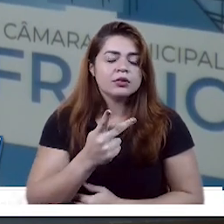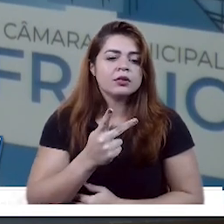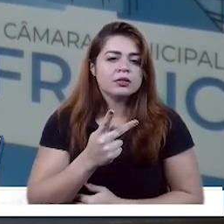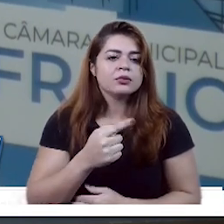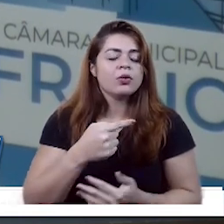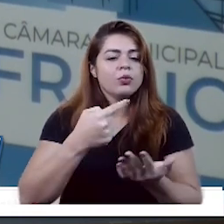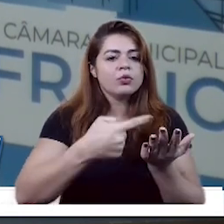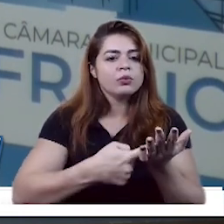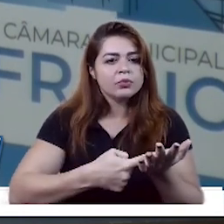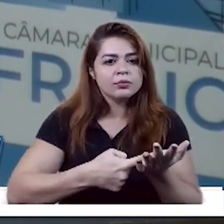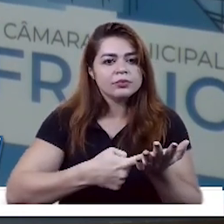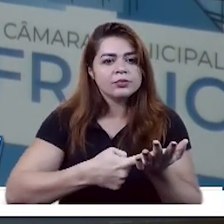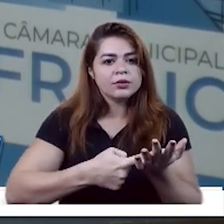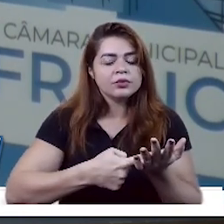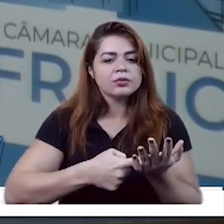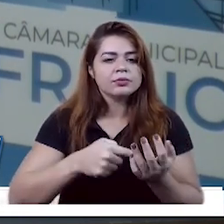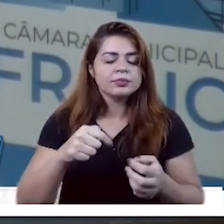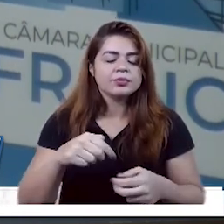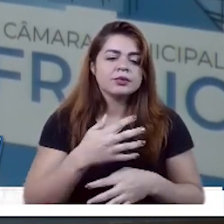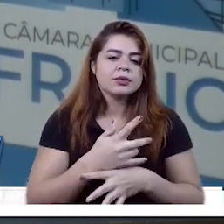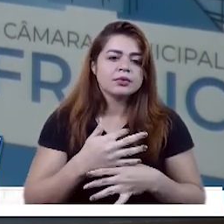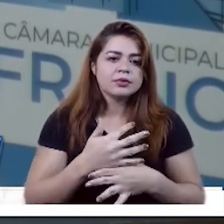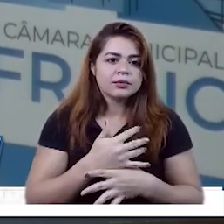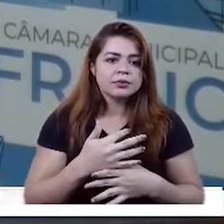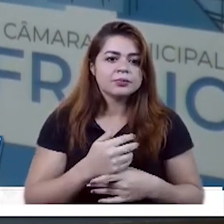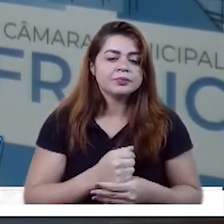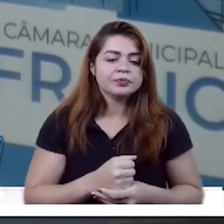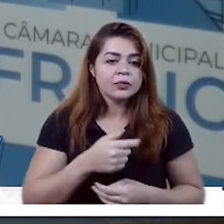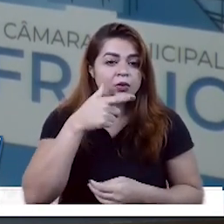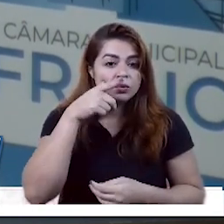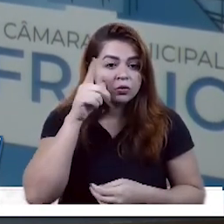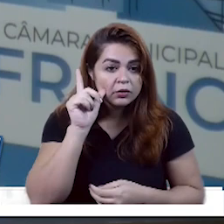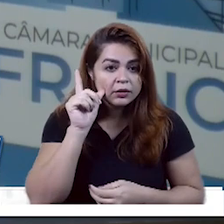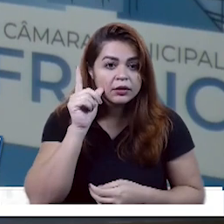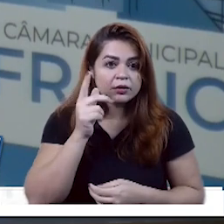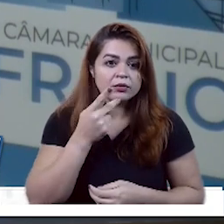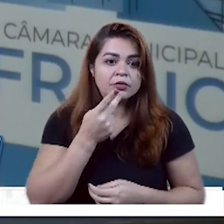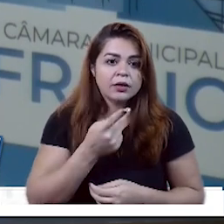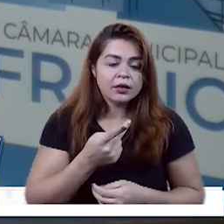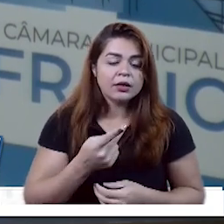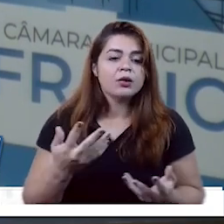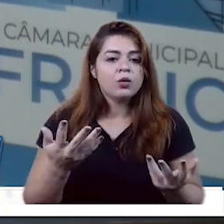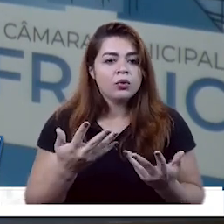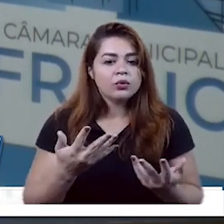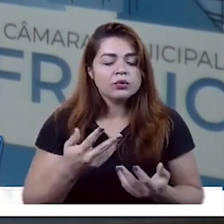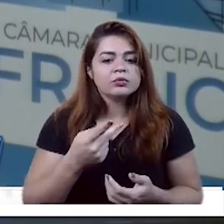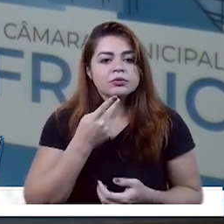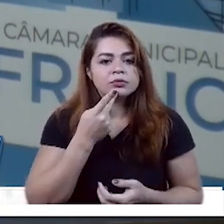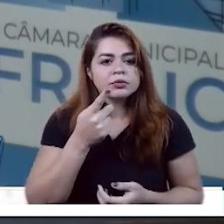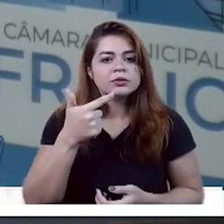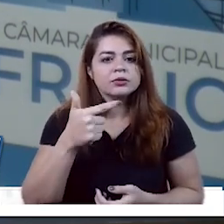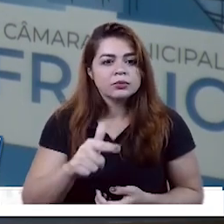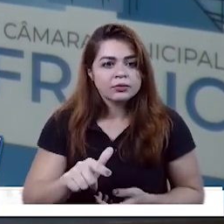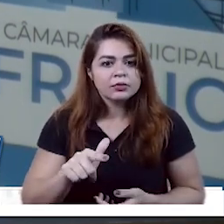com a cidade. Ontem eu falei aqui, reafirmo hoje, que essa Câmara,